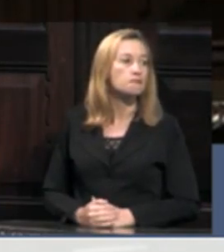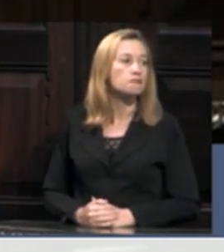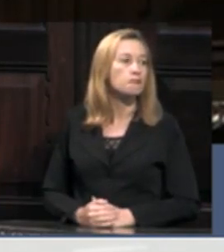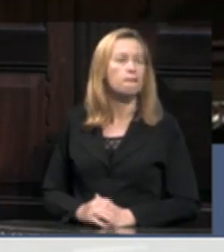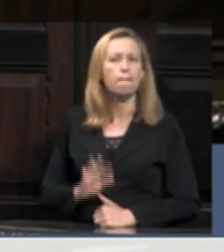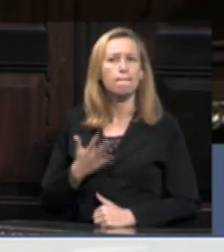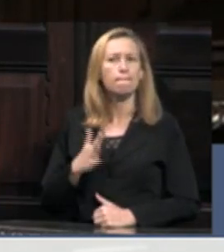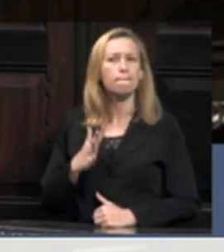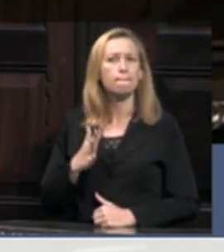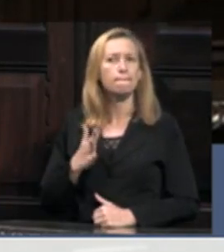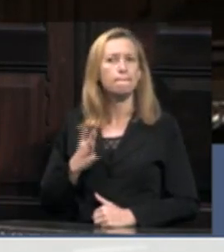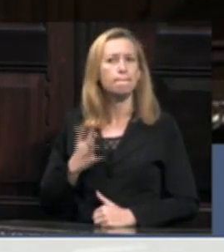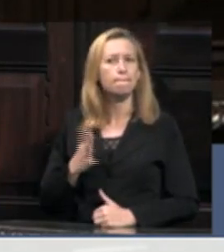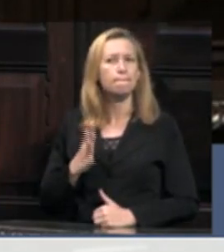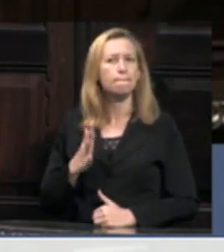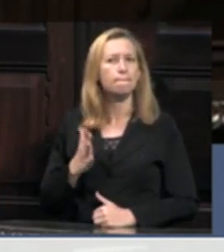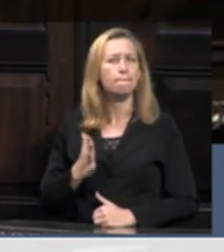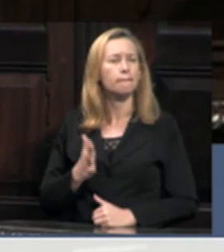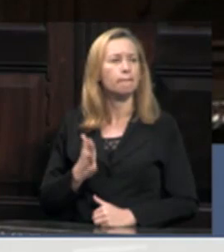no mínimo,